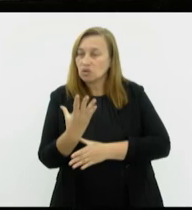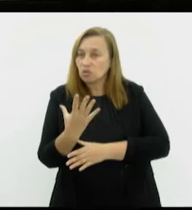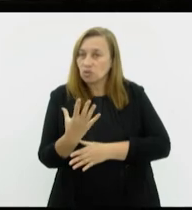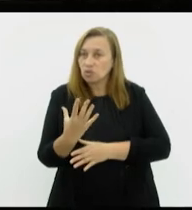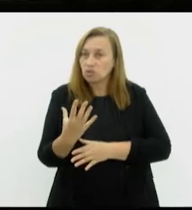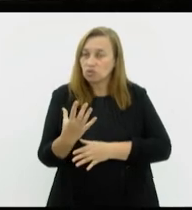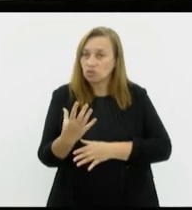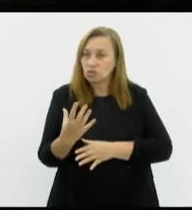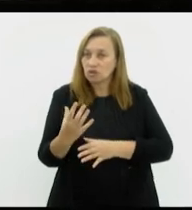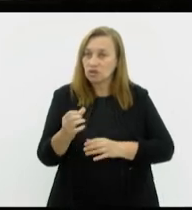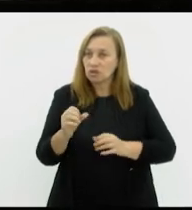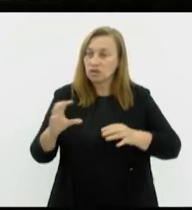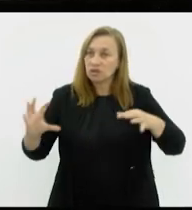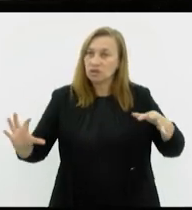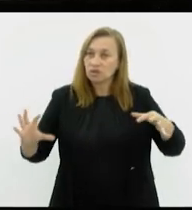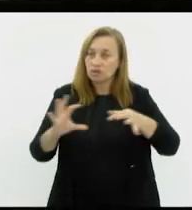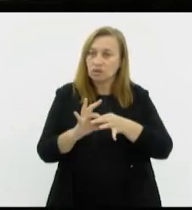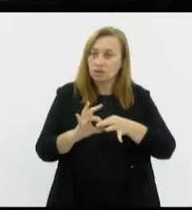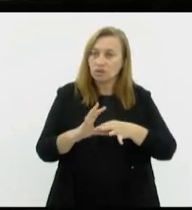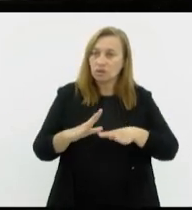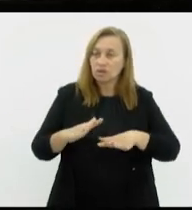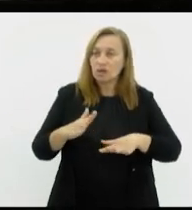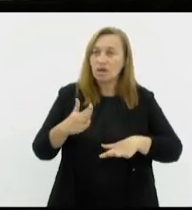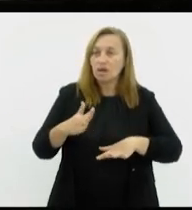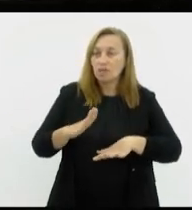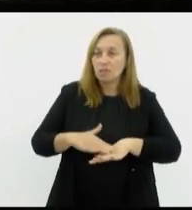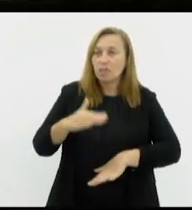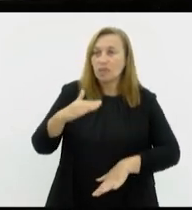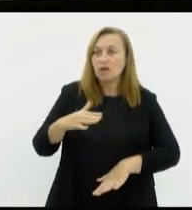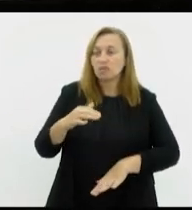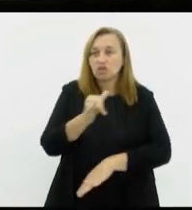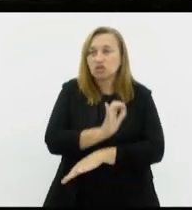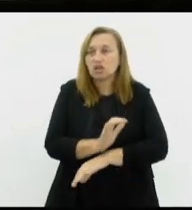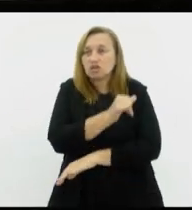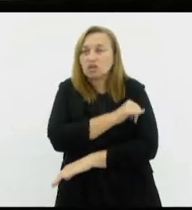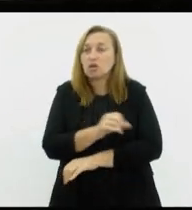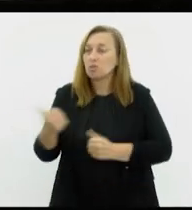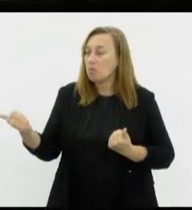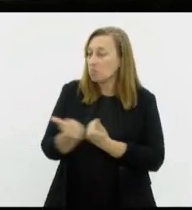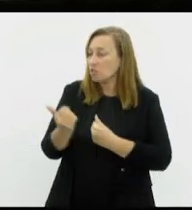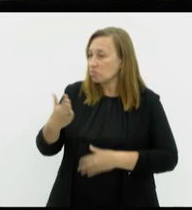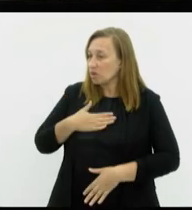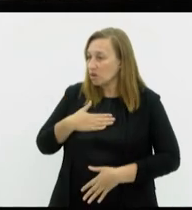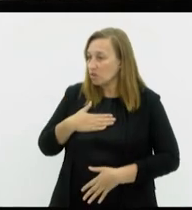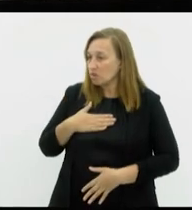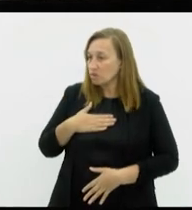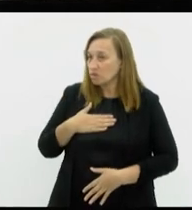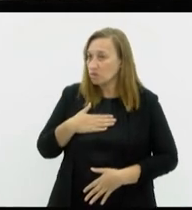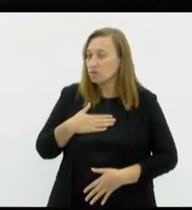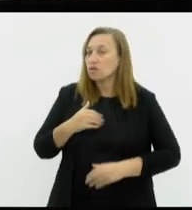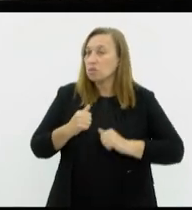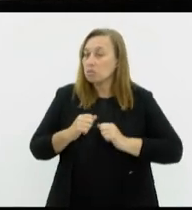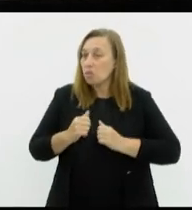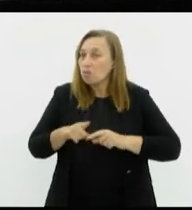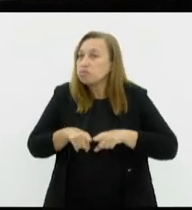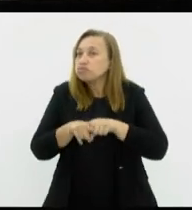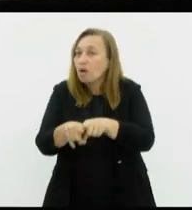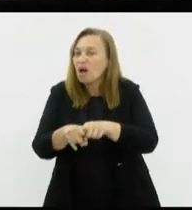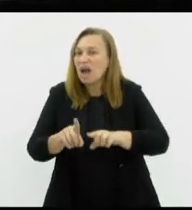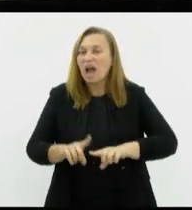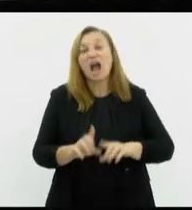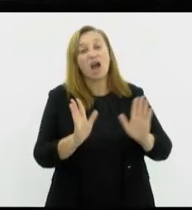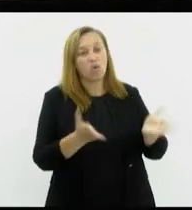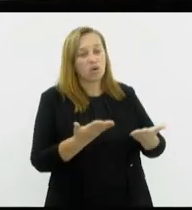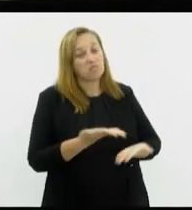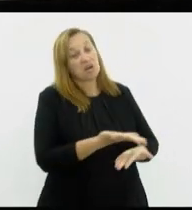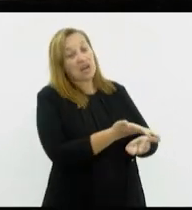construir pontes para que a gente possa ter uma população, um Estado do Rio cada vez melhor, pode contar comigo, serei um grande aliado. Agora, para todos